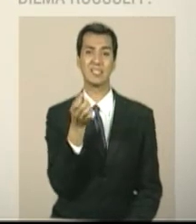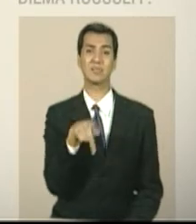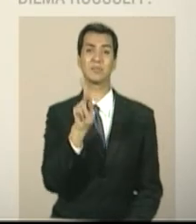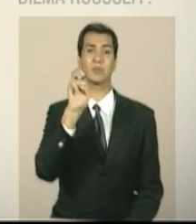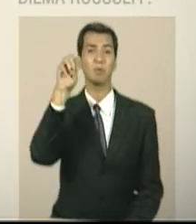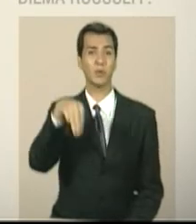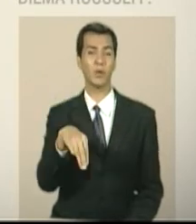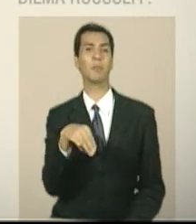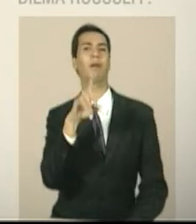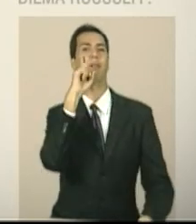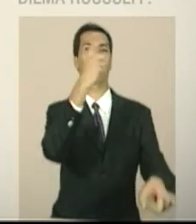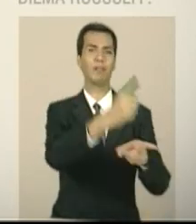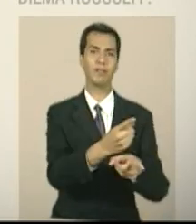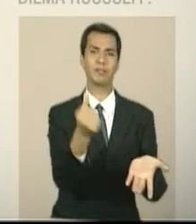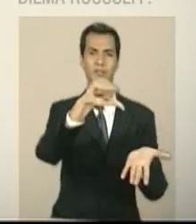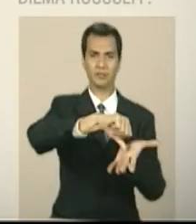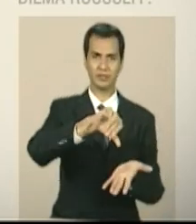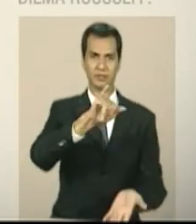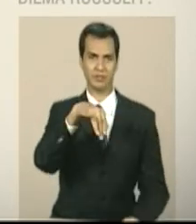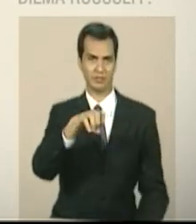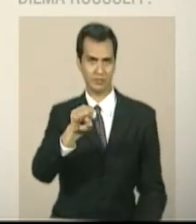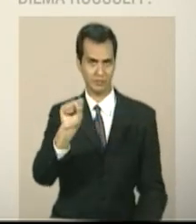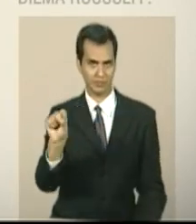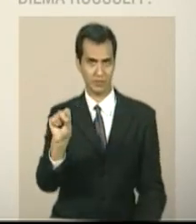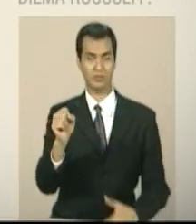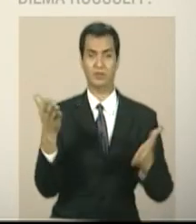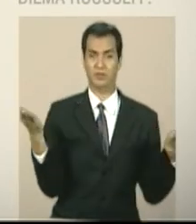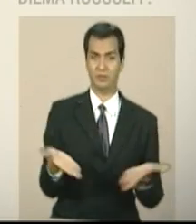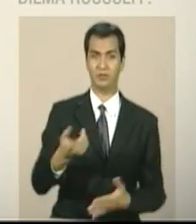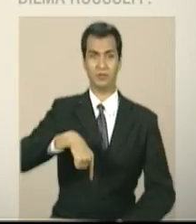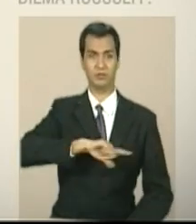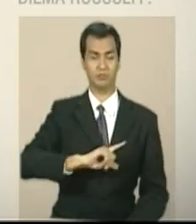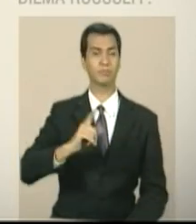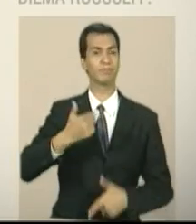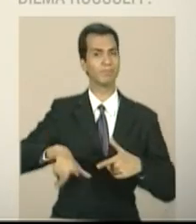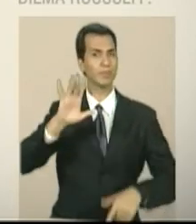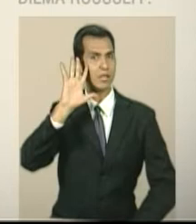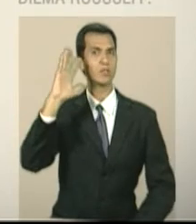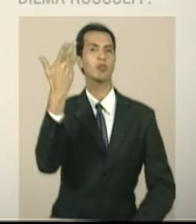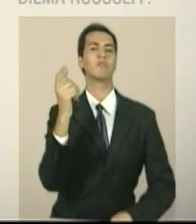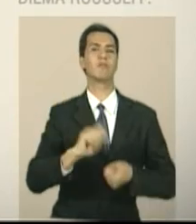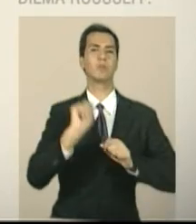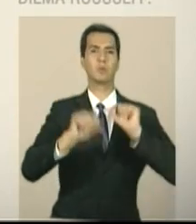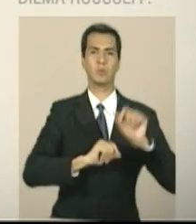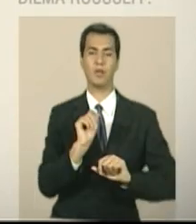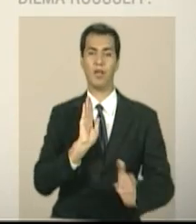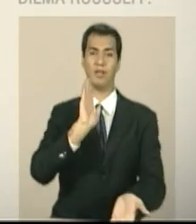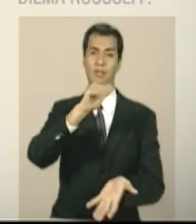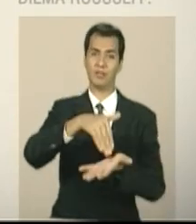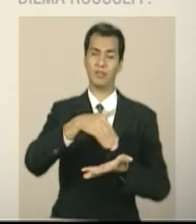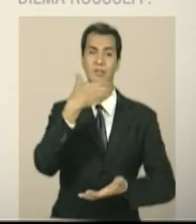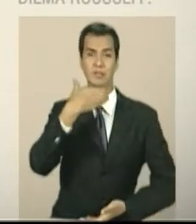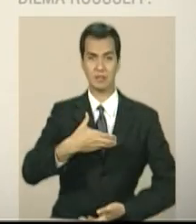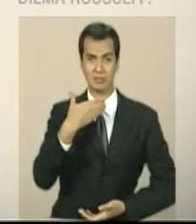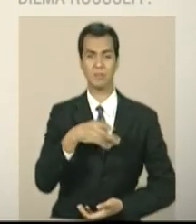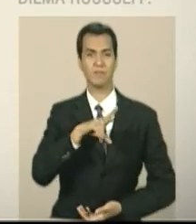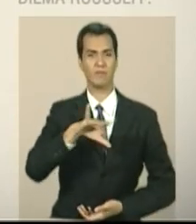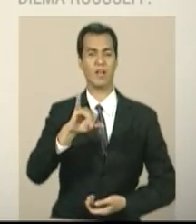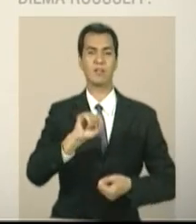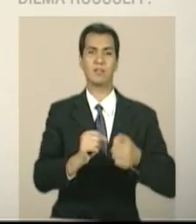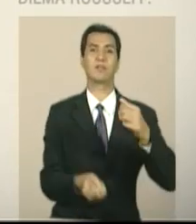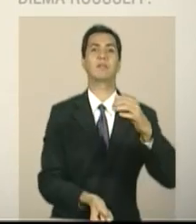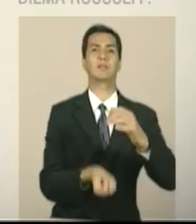da Previdência que era o mais próximo para resolver esse problema Vamos inaugurar até o final do ano mais 14